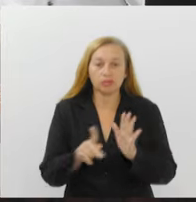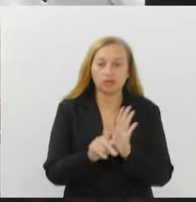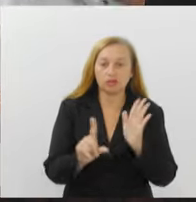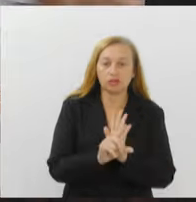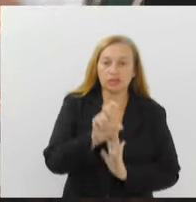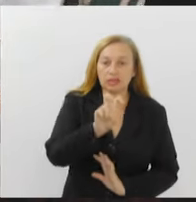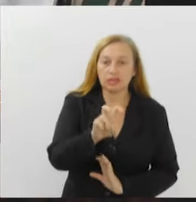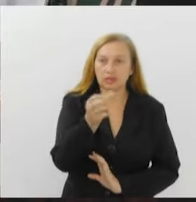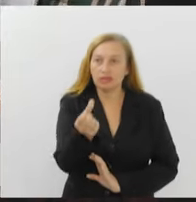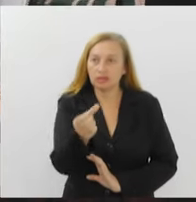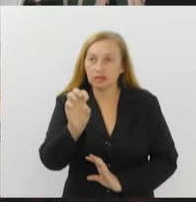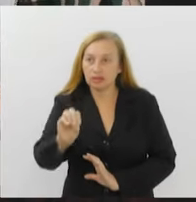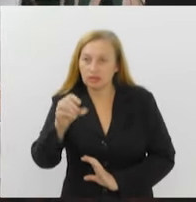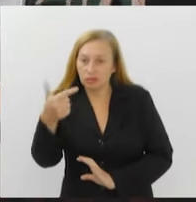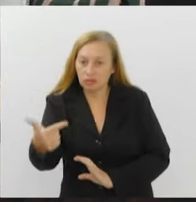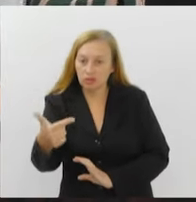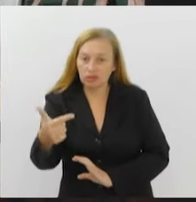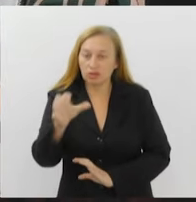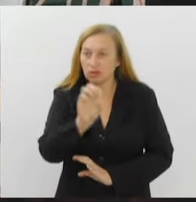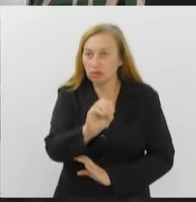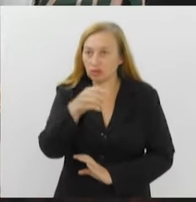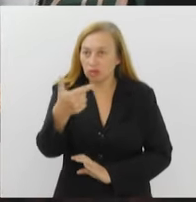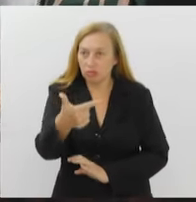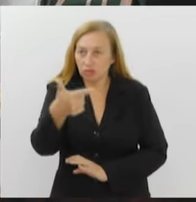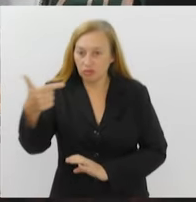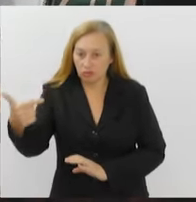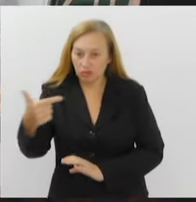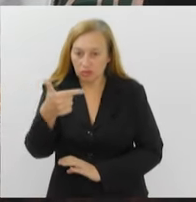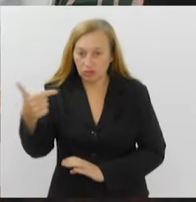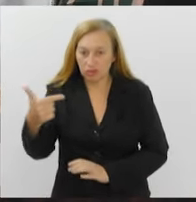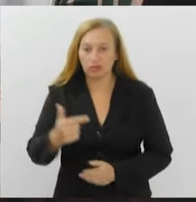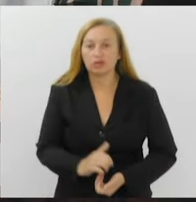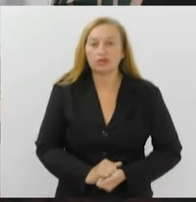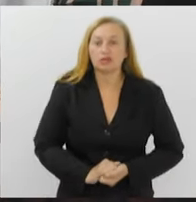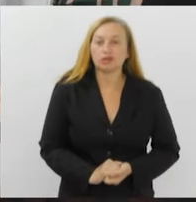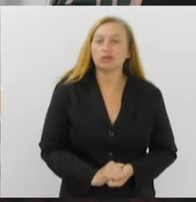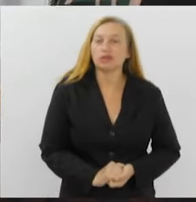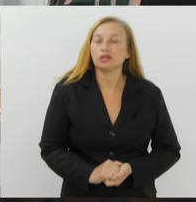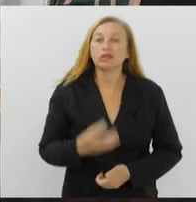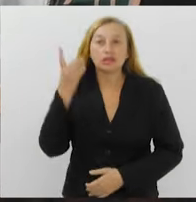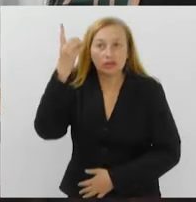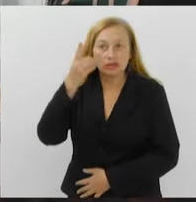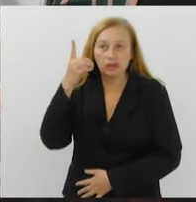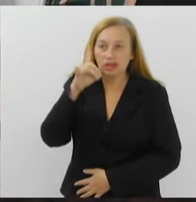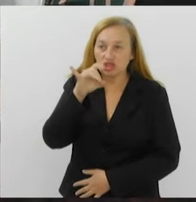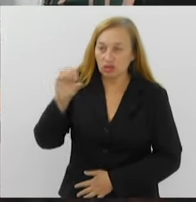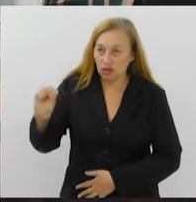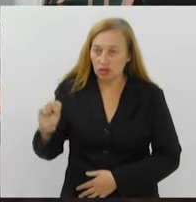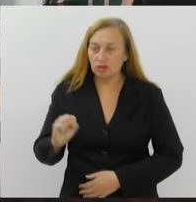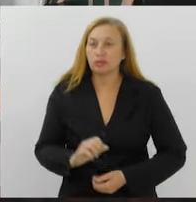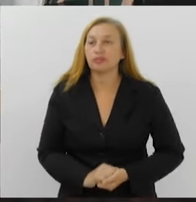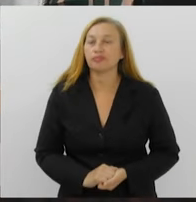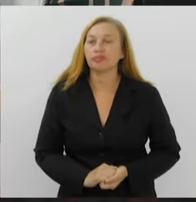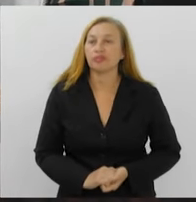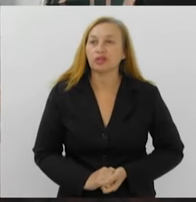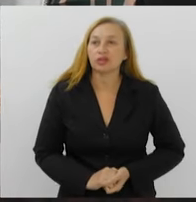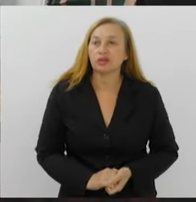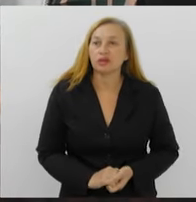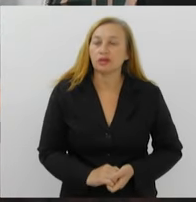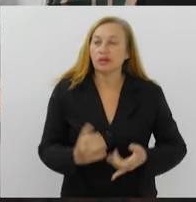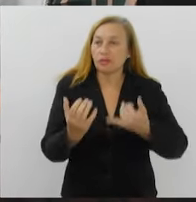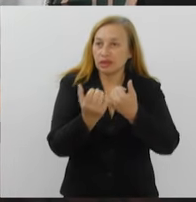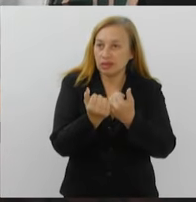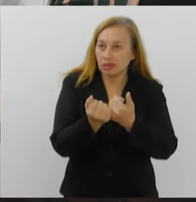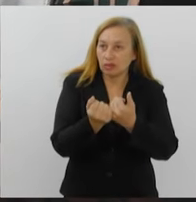lei número 5.602, de 2022, de autoria do deputado Dionísio Lins, que considera